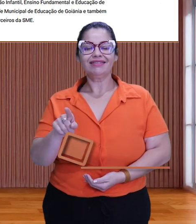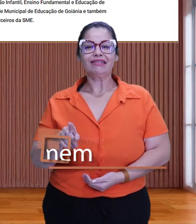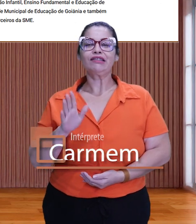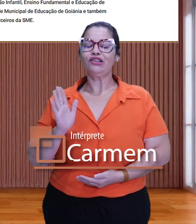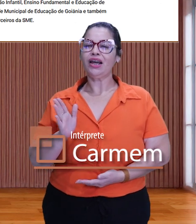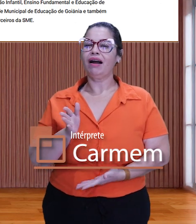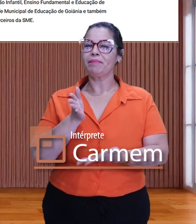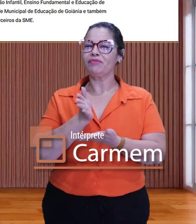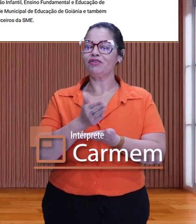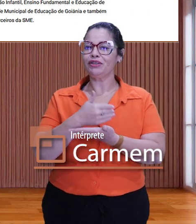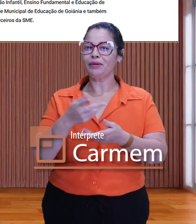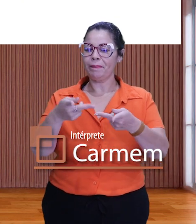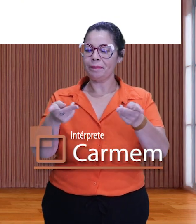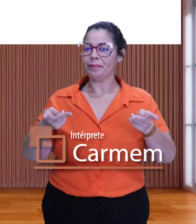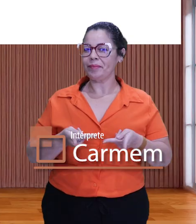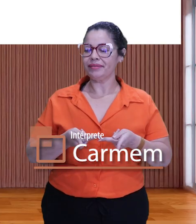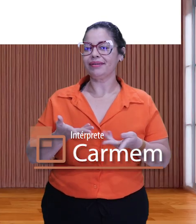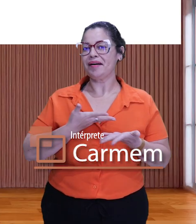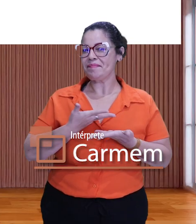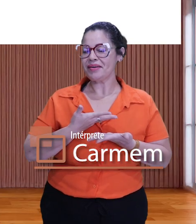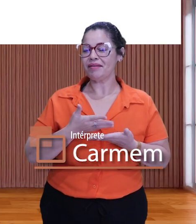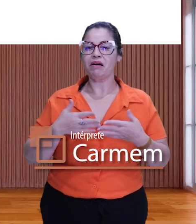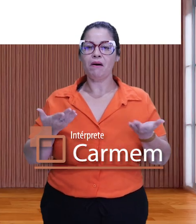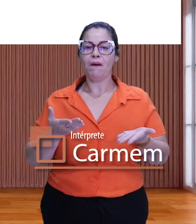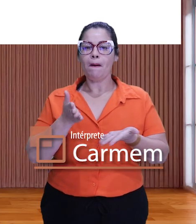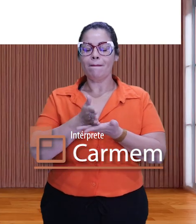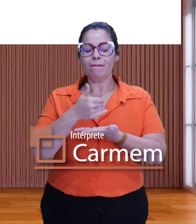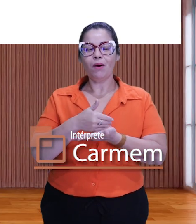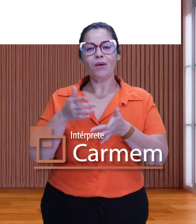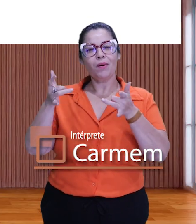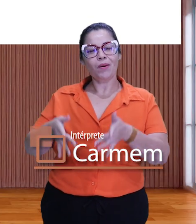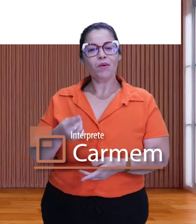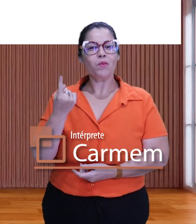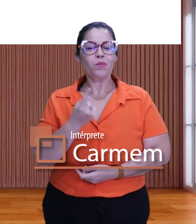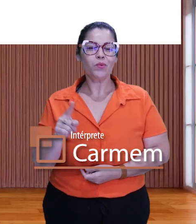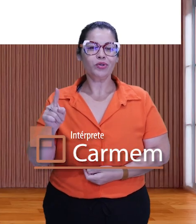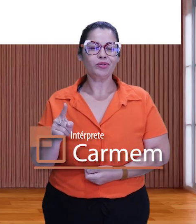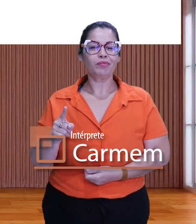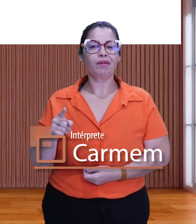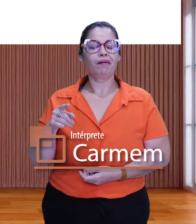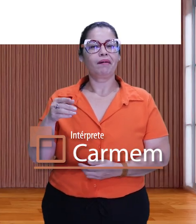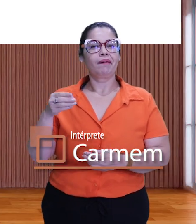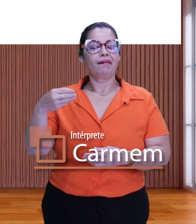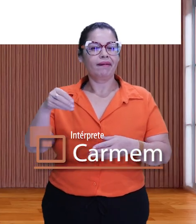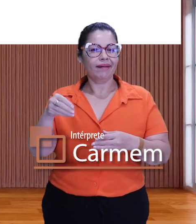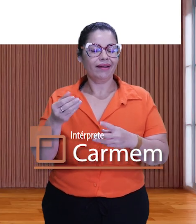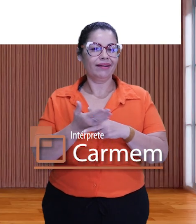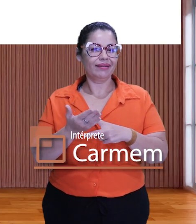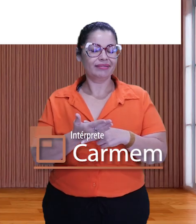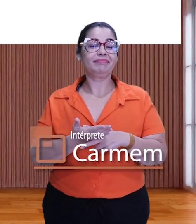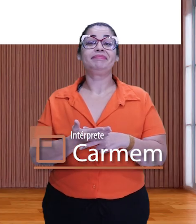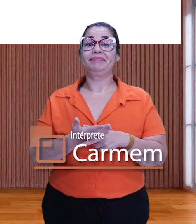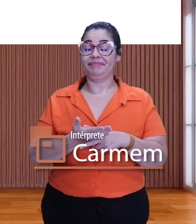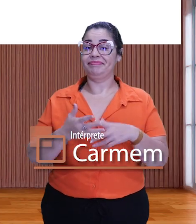Quem aqui já dividiu uma pizza com os amigos? Ou aquele último pedaço de bolo do